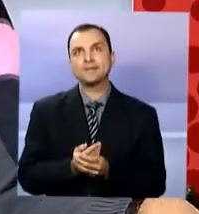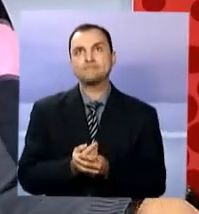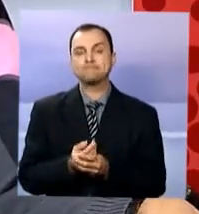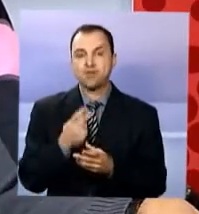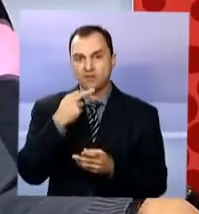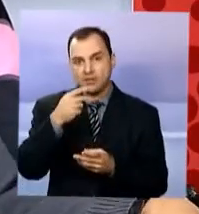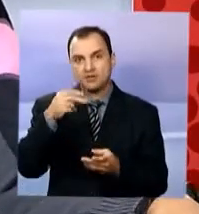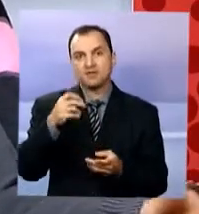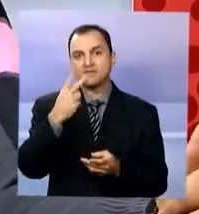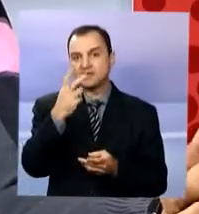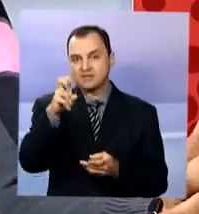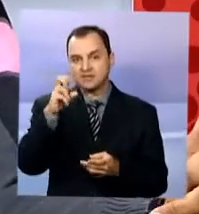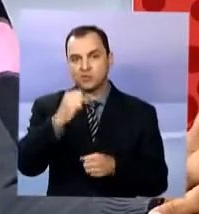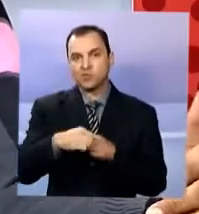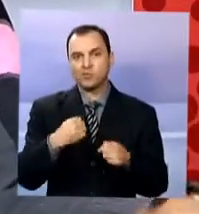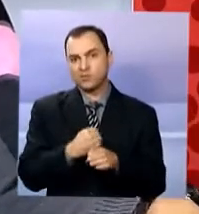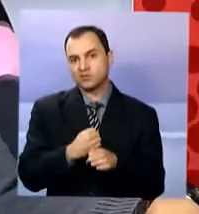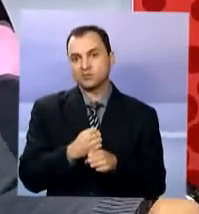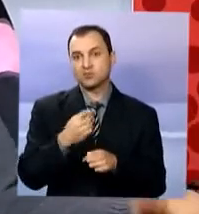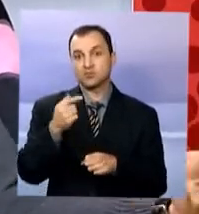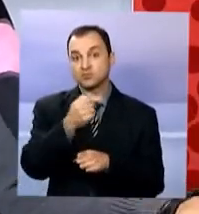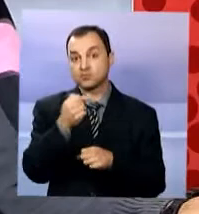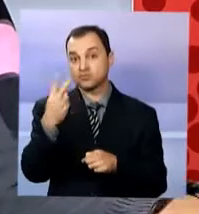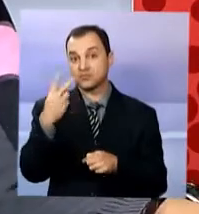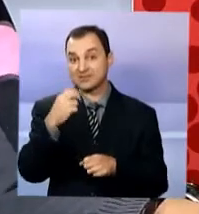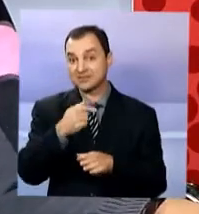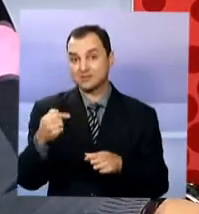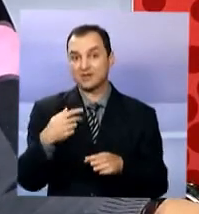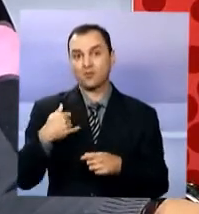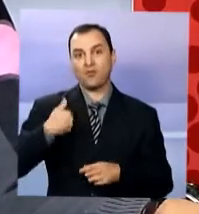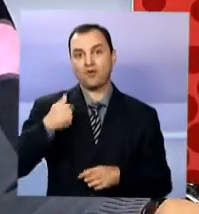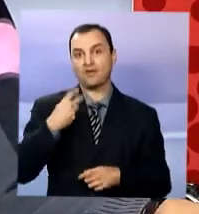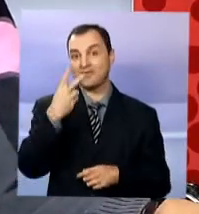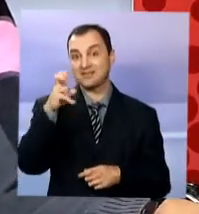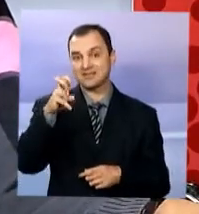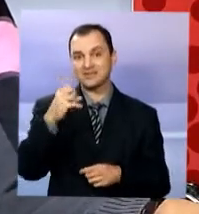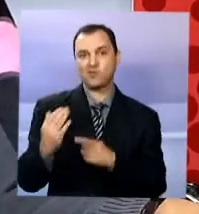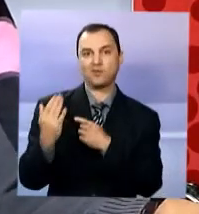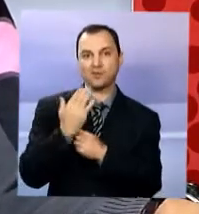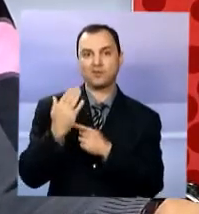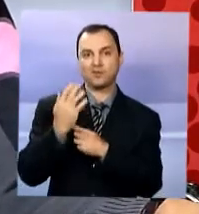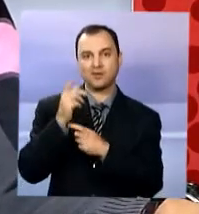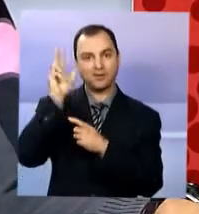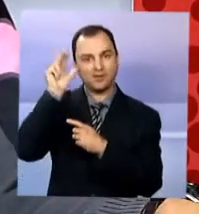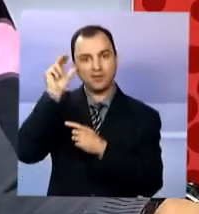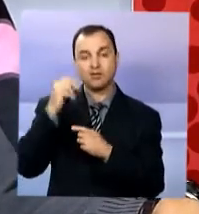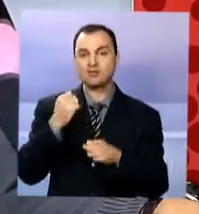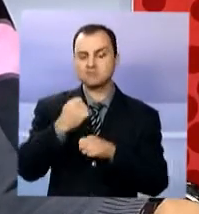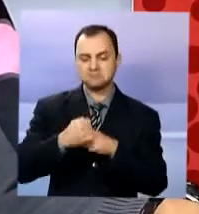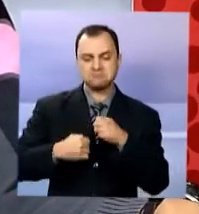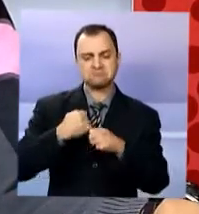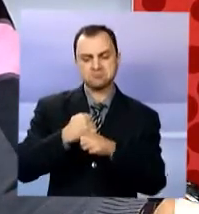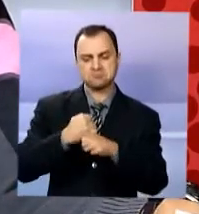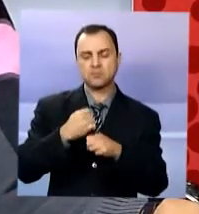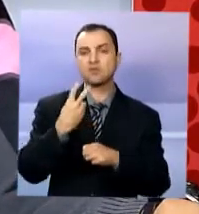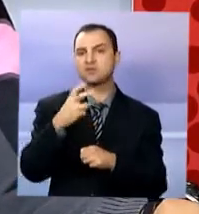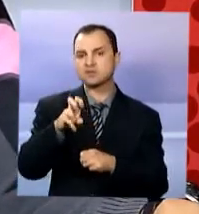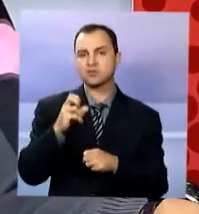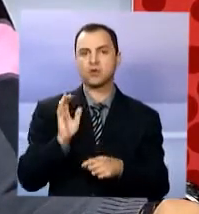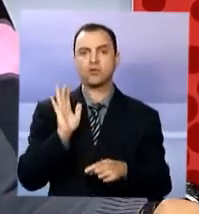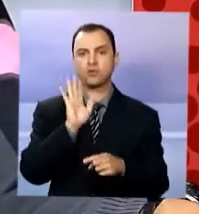eu falei para você de 25 anos Não faz duas semanas que eu fiz 15 horas de terapia nesses 25 anos eu